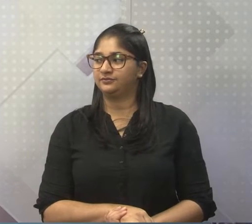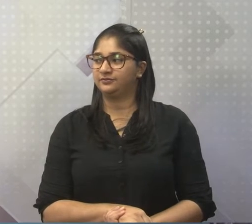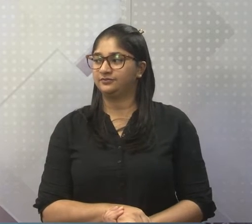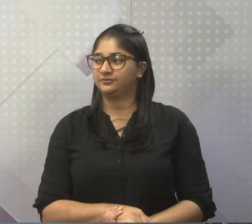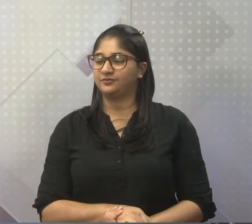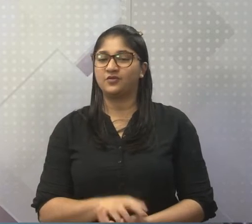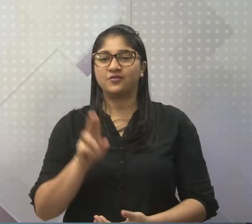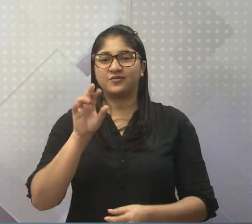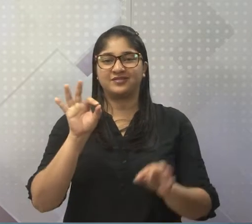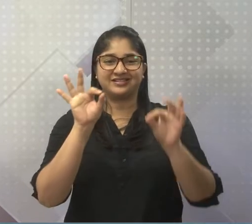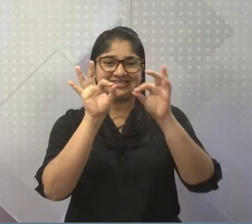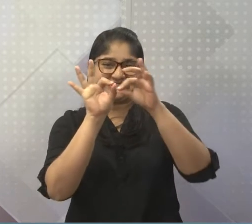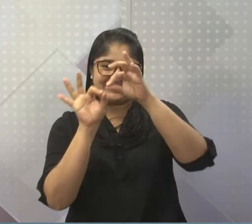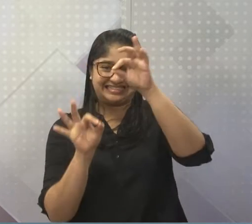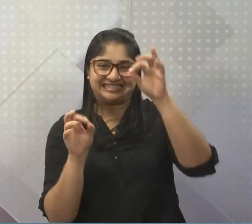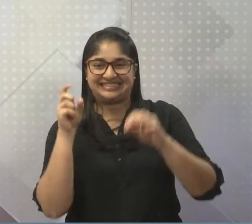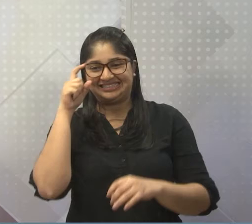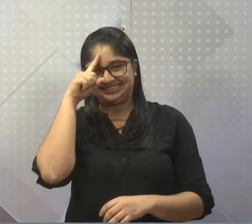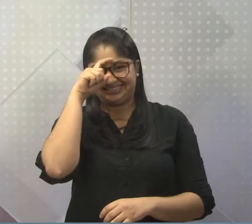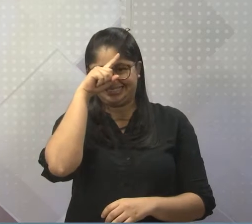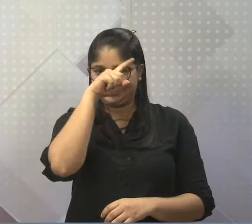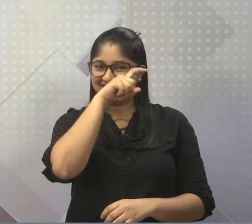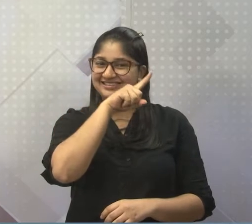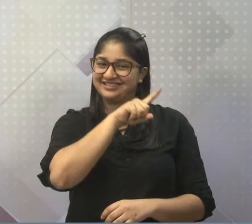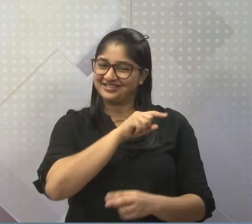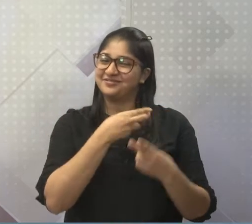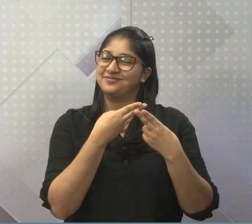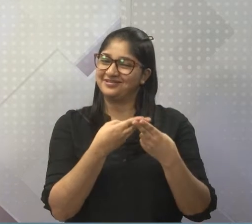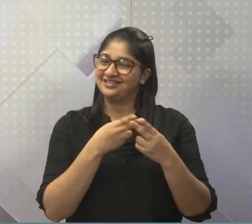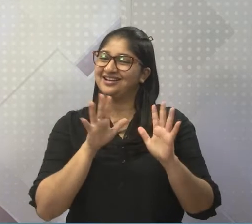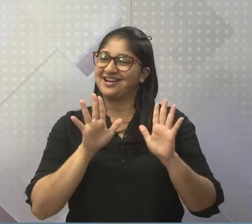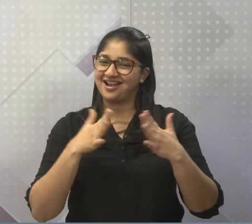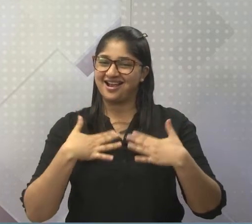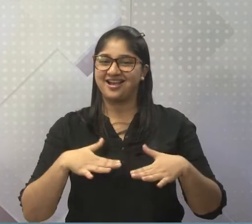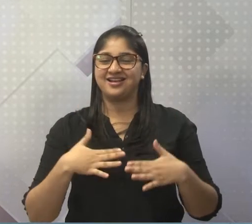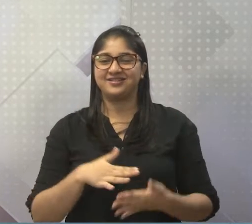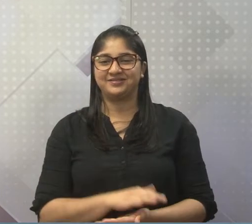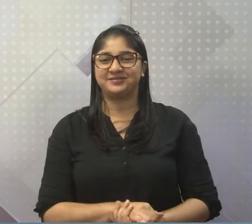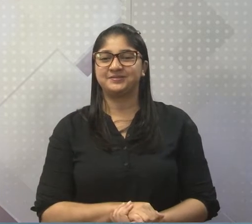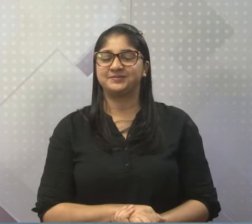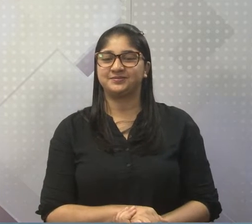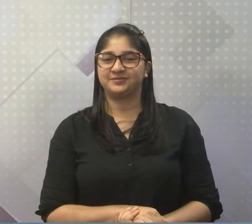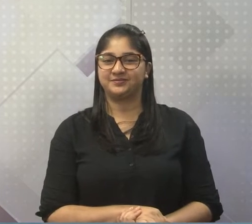usar a régua num quadro é um pouco difícil, tá, gente? Colabora, tenham paciência.